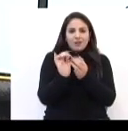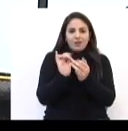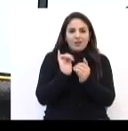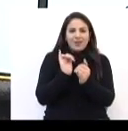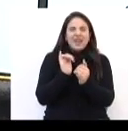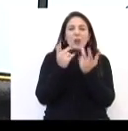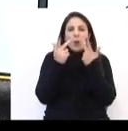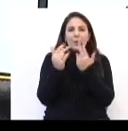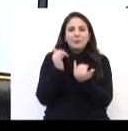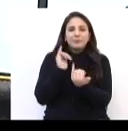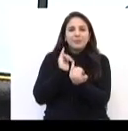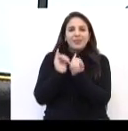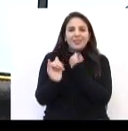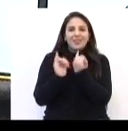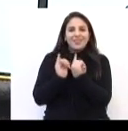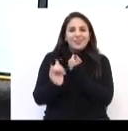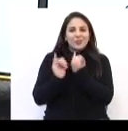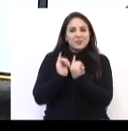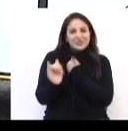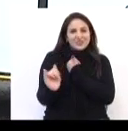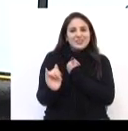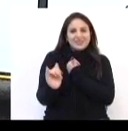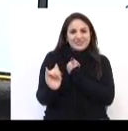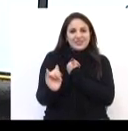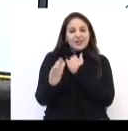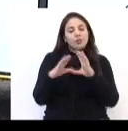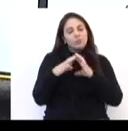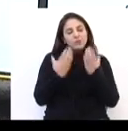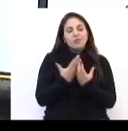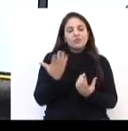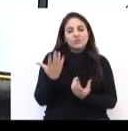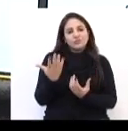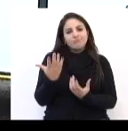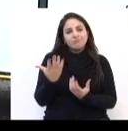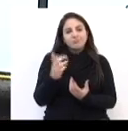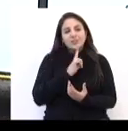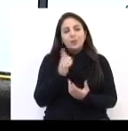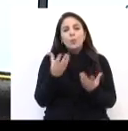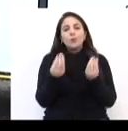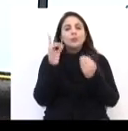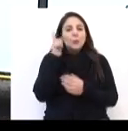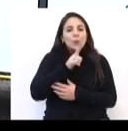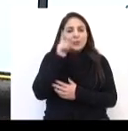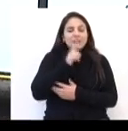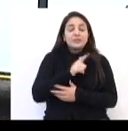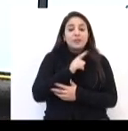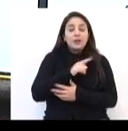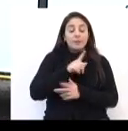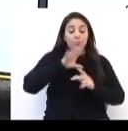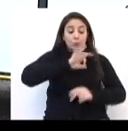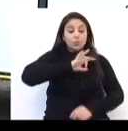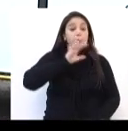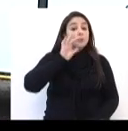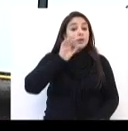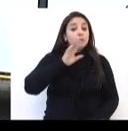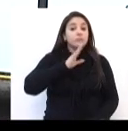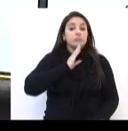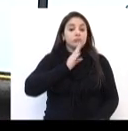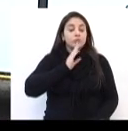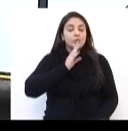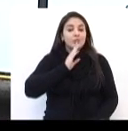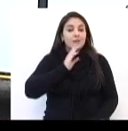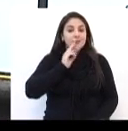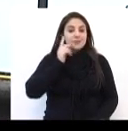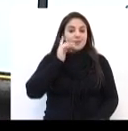informações, onde quem ganha é a própria comunidade, porque terá lá o policial conhecendo a realidade